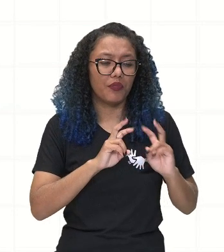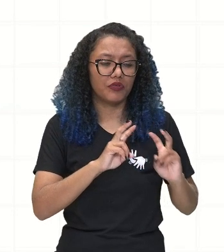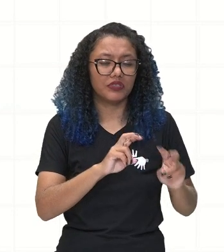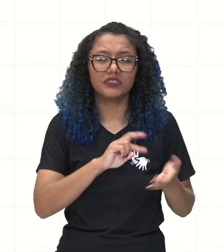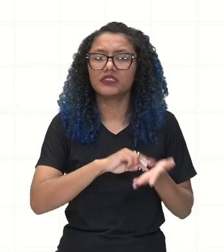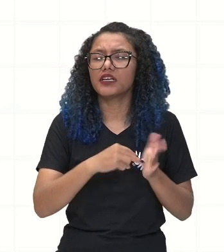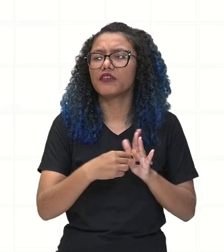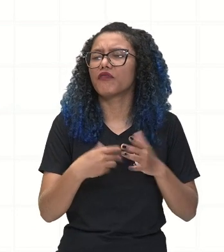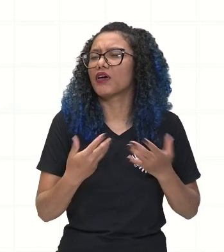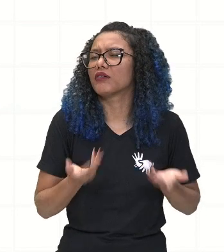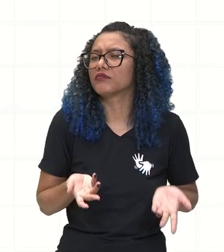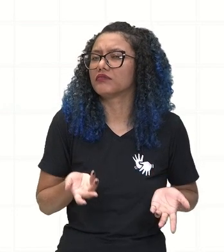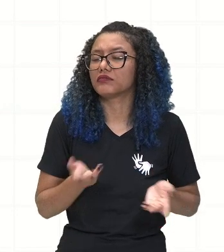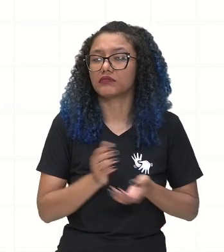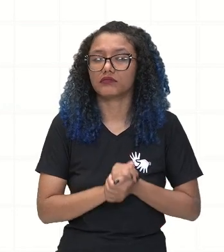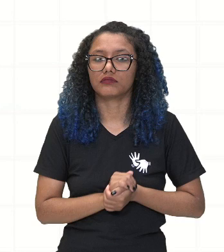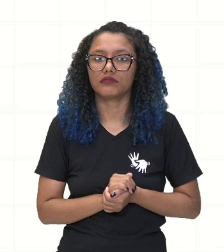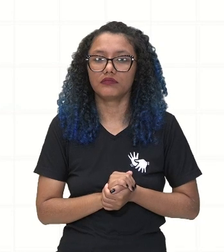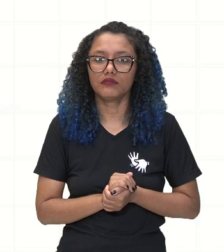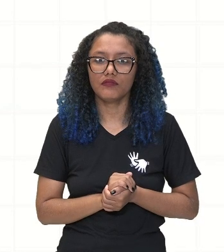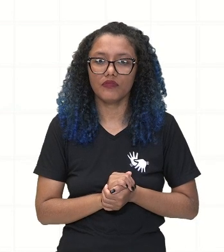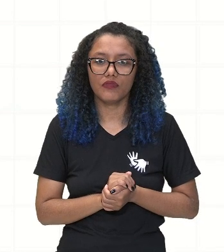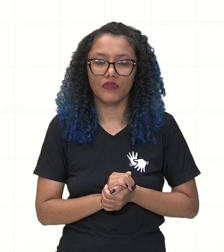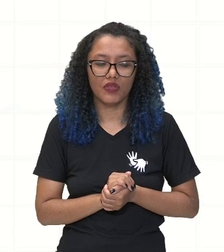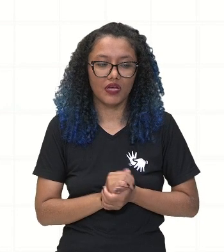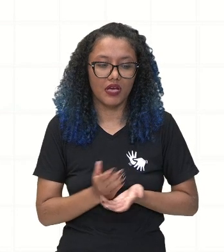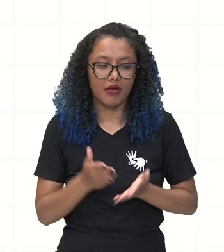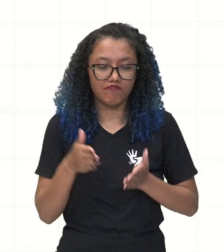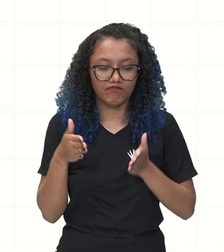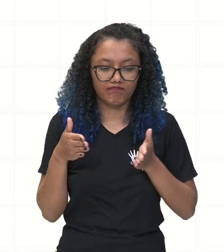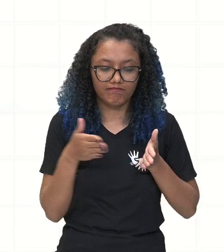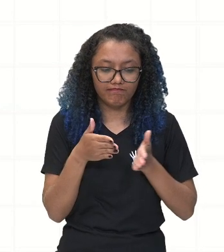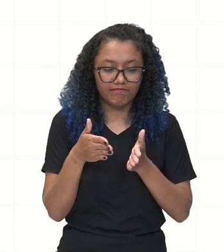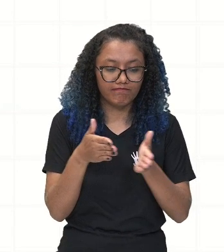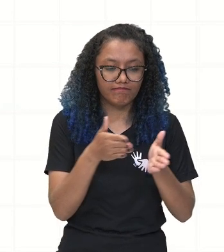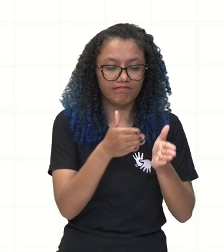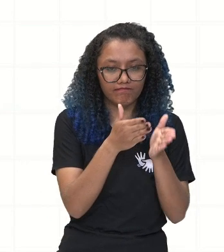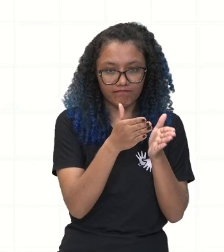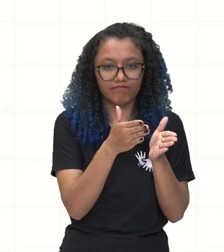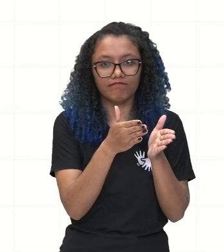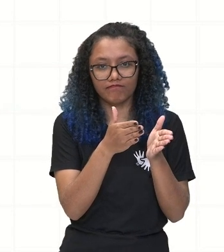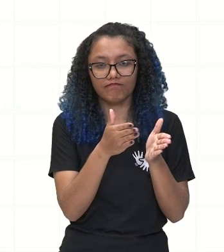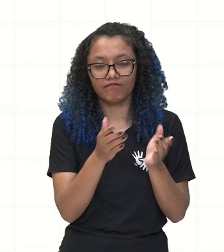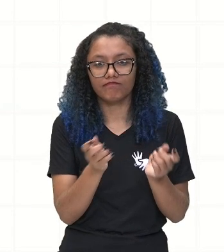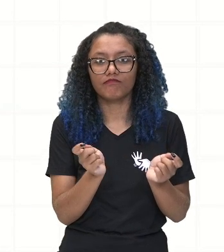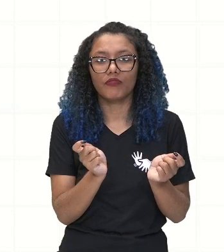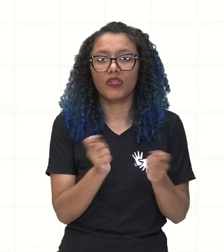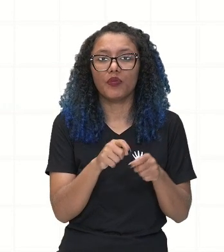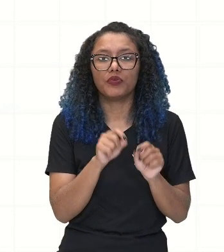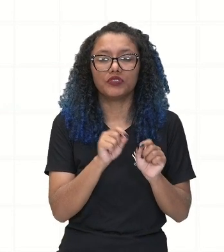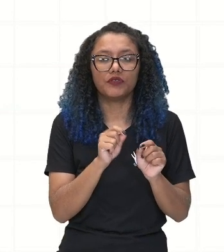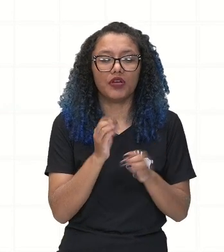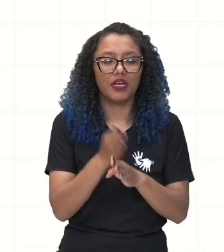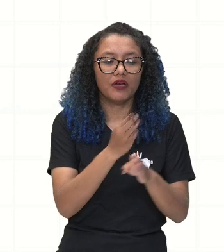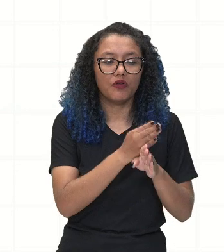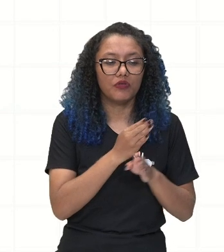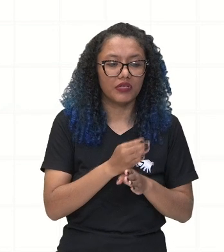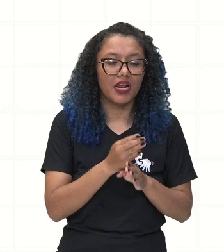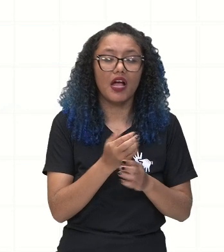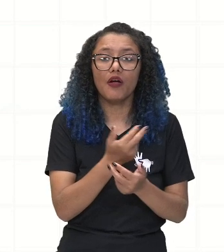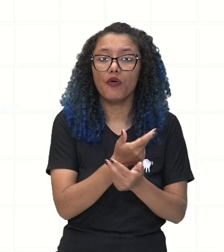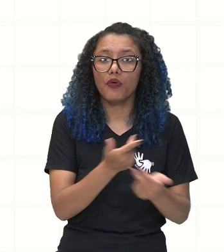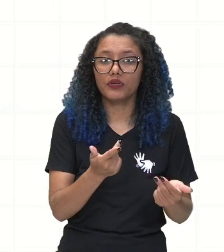rotas de mapeamento para saber o que aquelas terras podem oferecer de lucrativo para